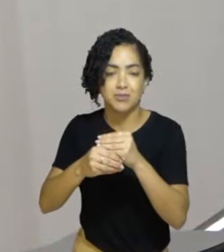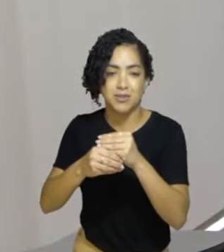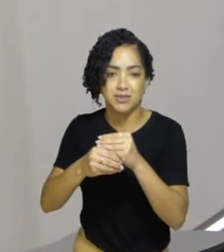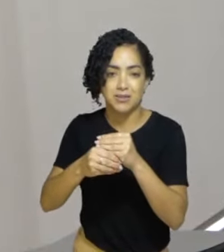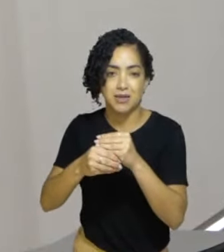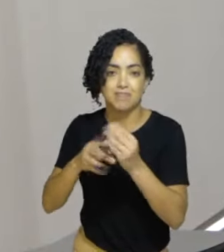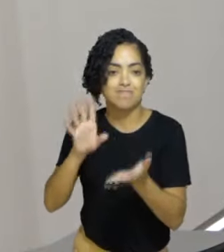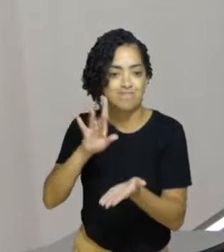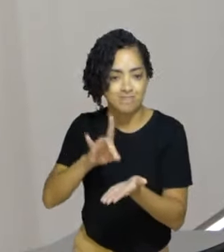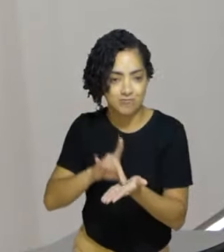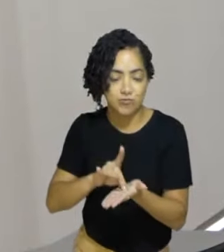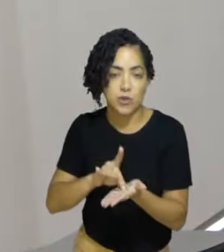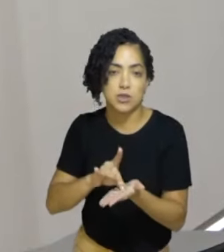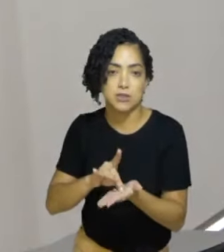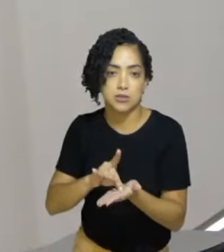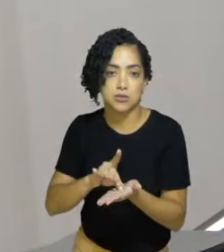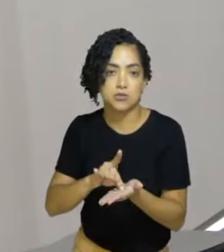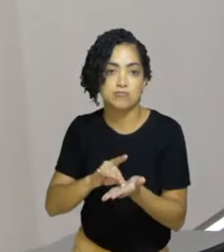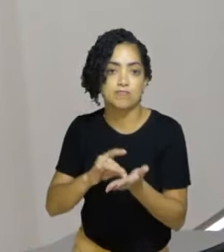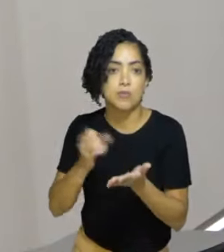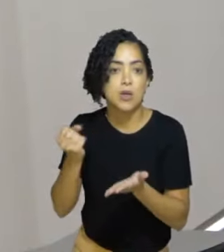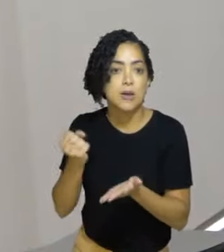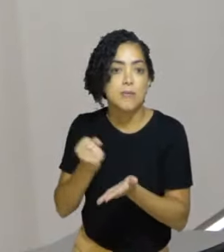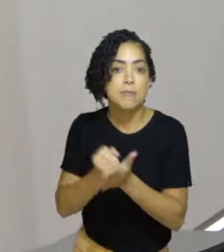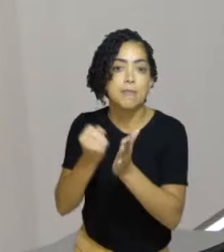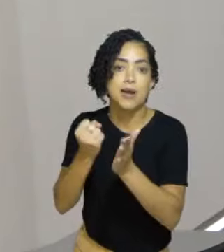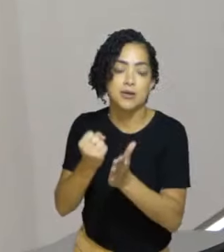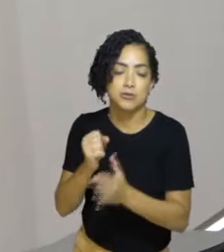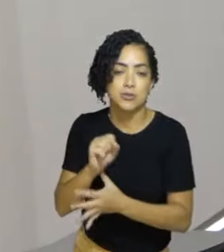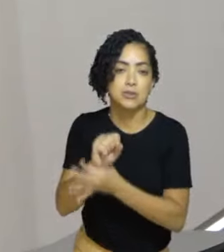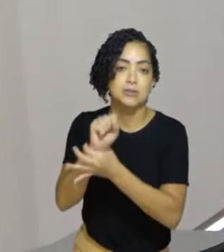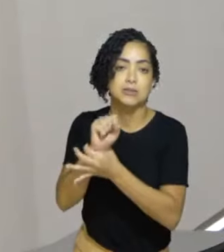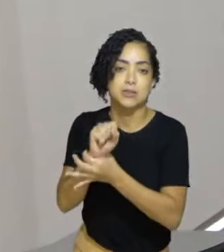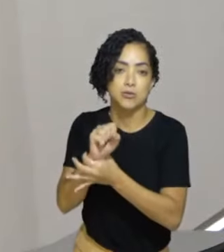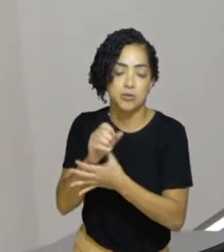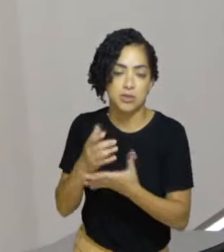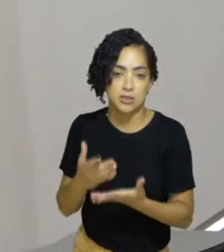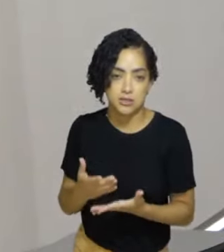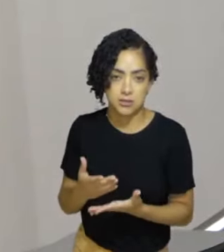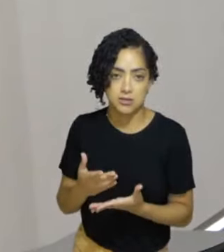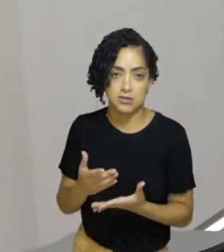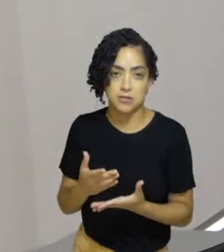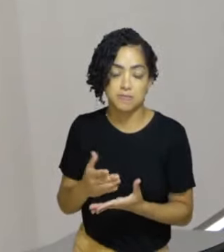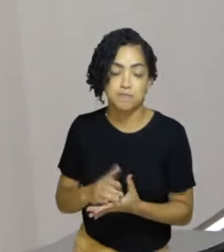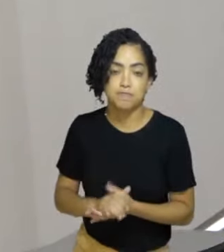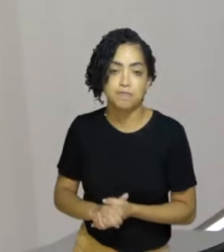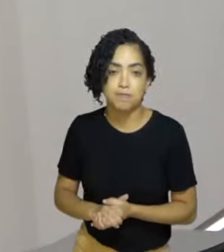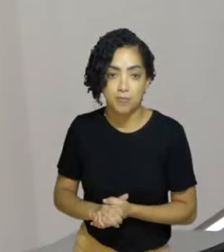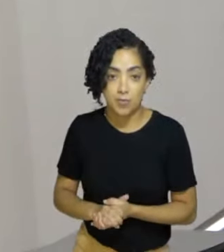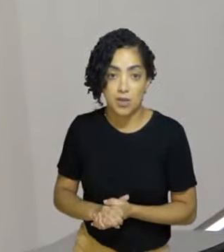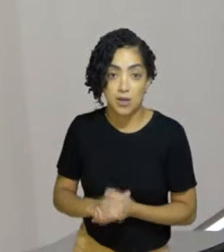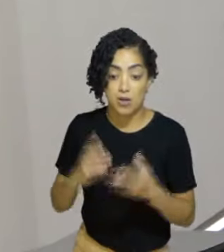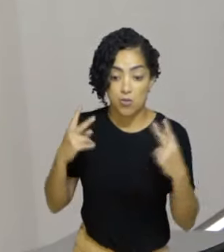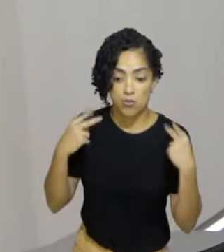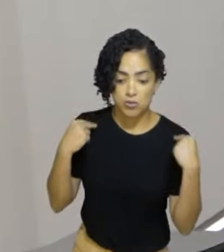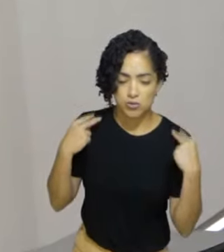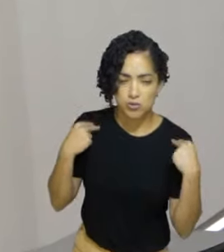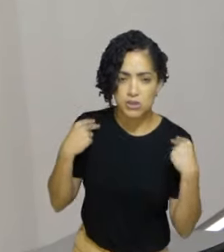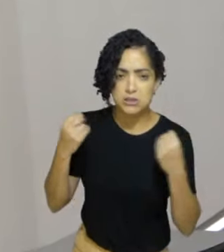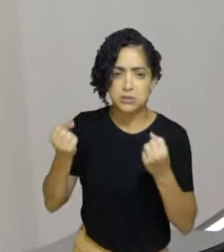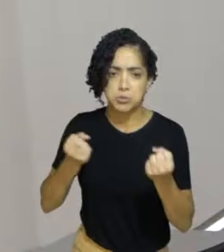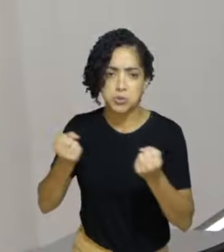catarinenses. Vai ser um marco para a segurança e para com que o nosso motorista